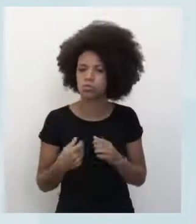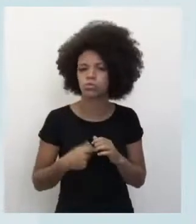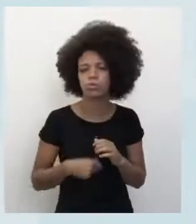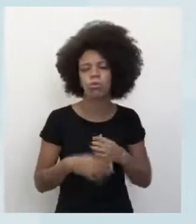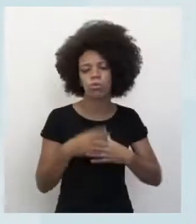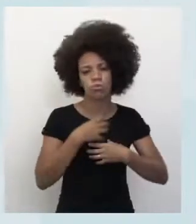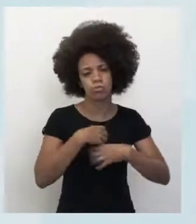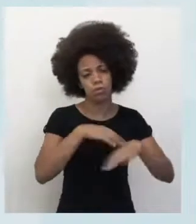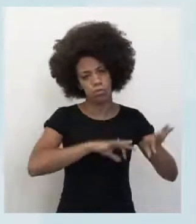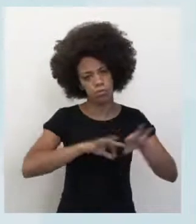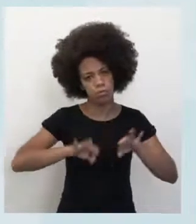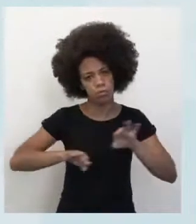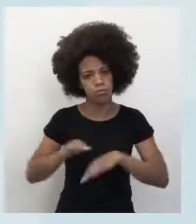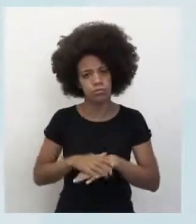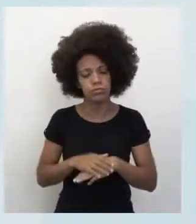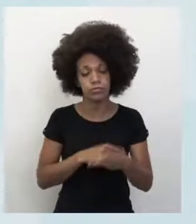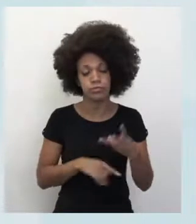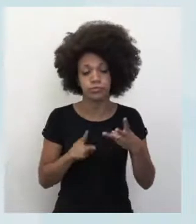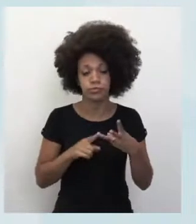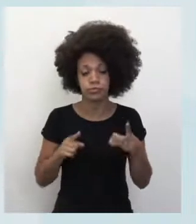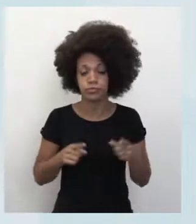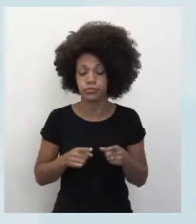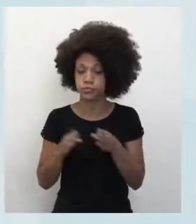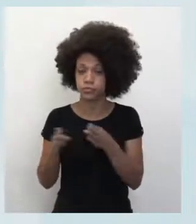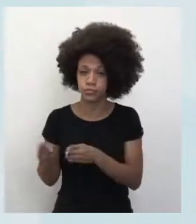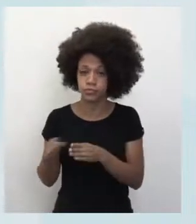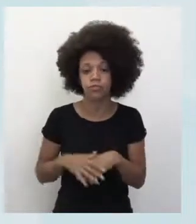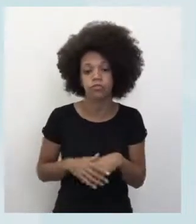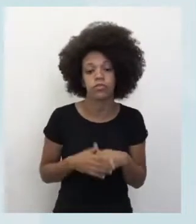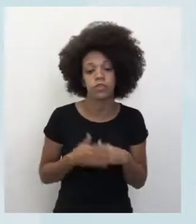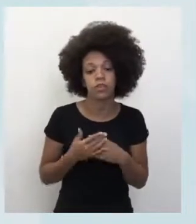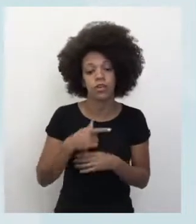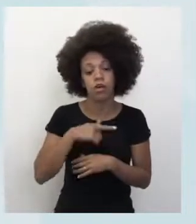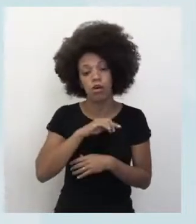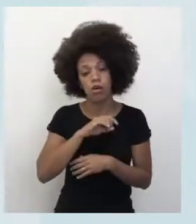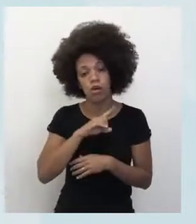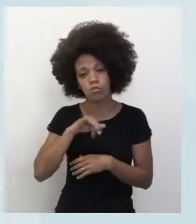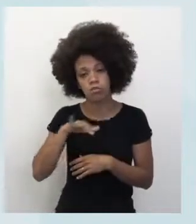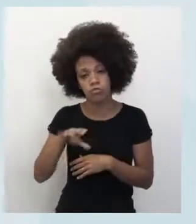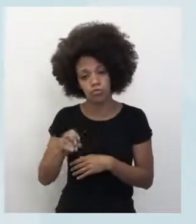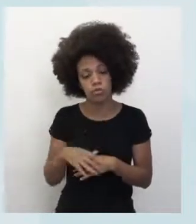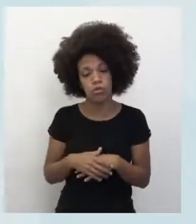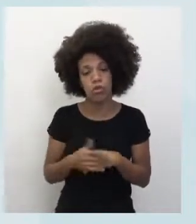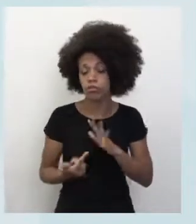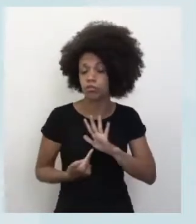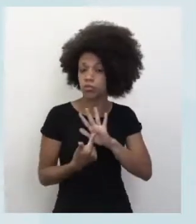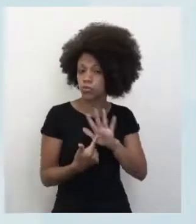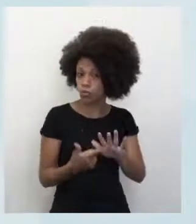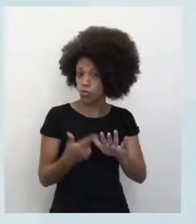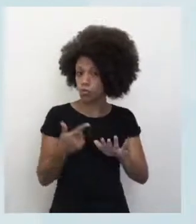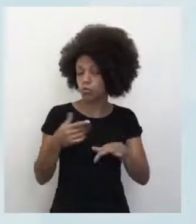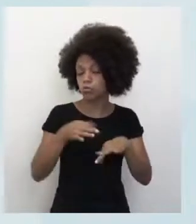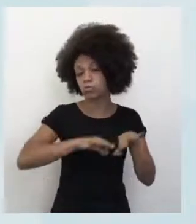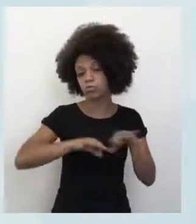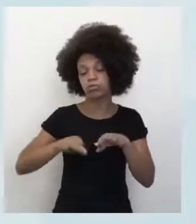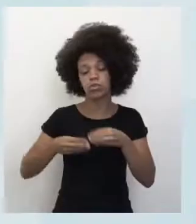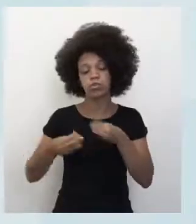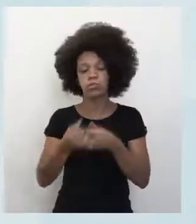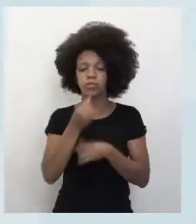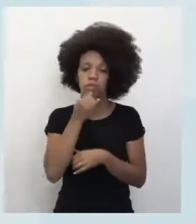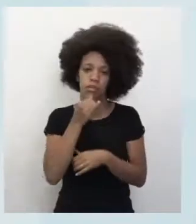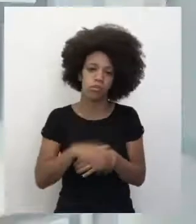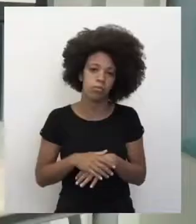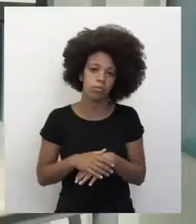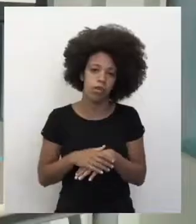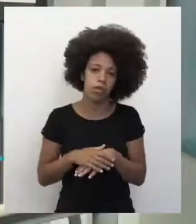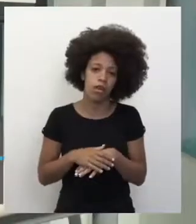E a terceira fase foi o período gótico, em que utilizou os princípios desse estilo para realizar obras como, por exemplo, a Igreja Sagrada